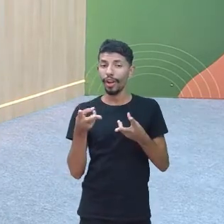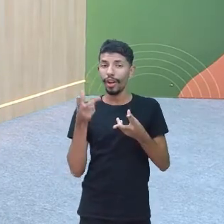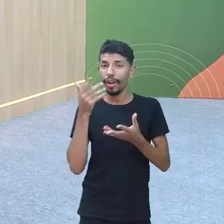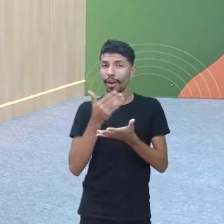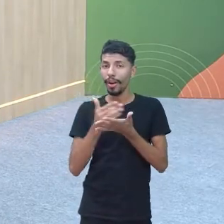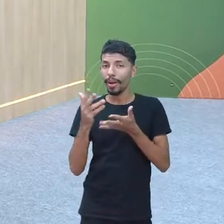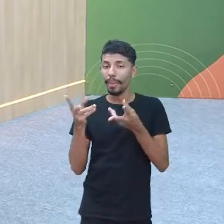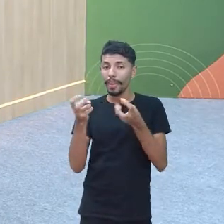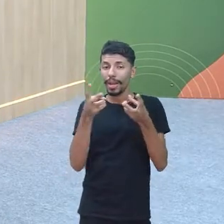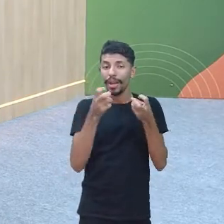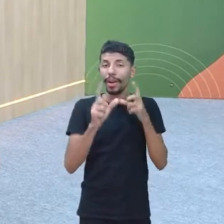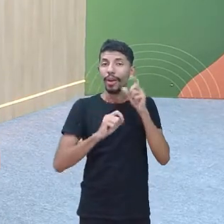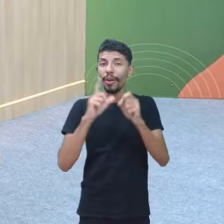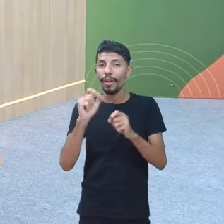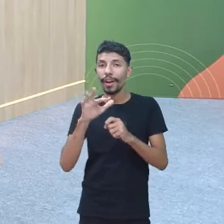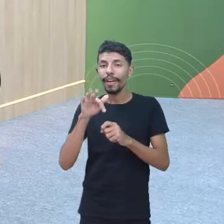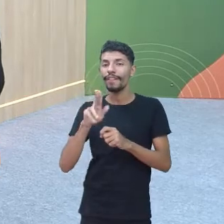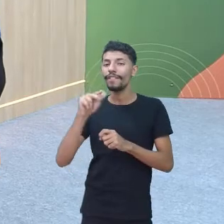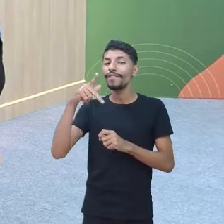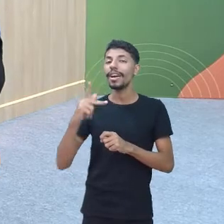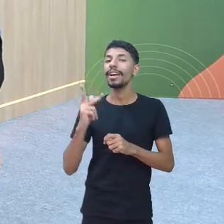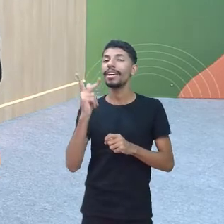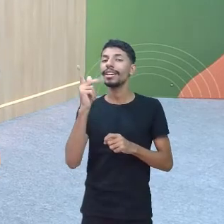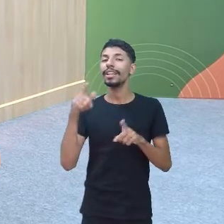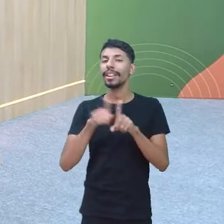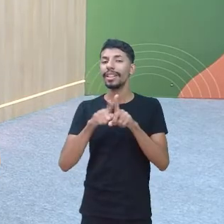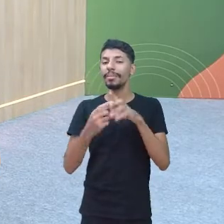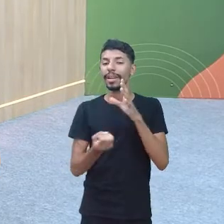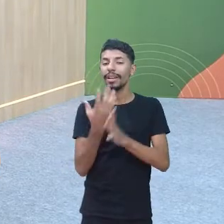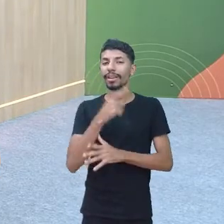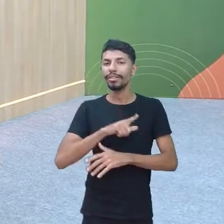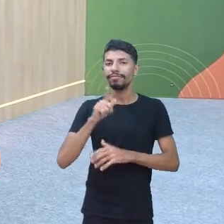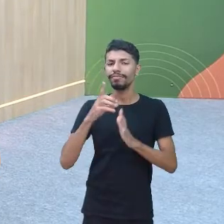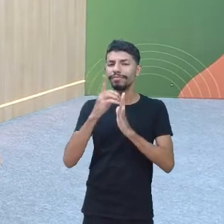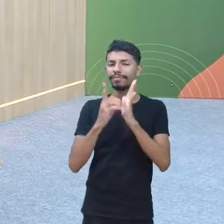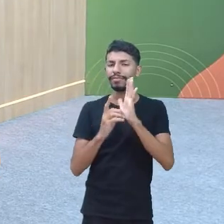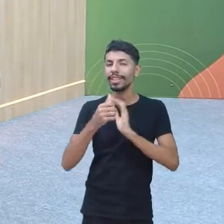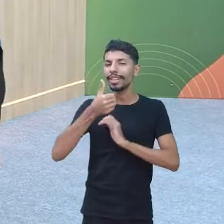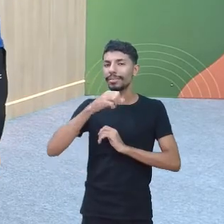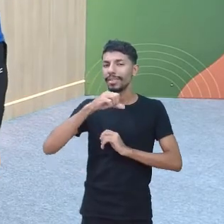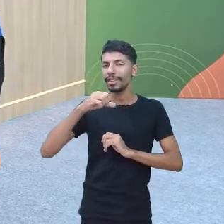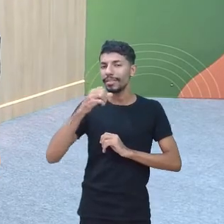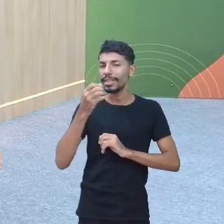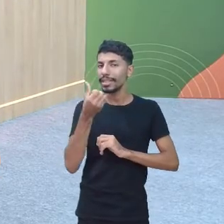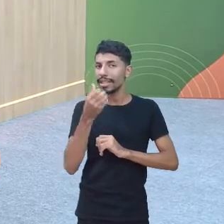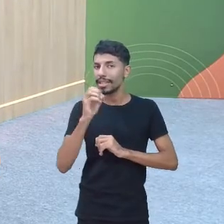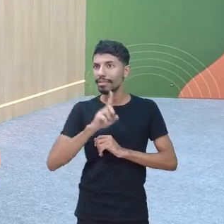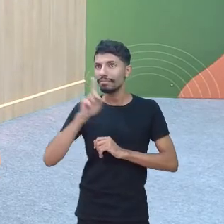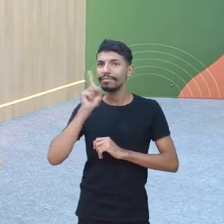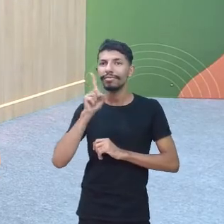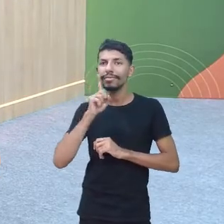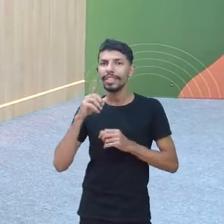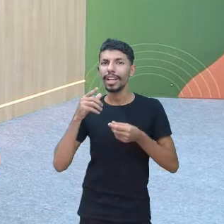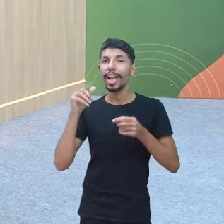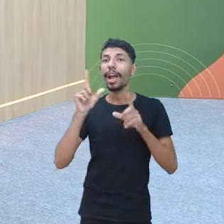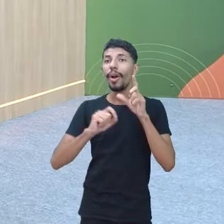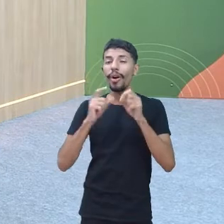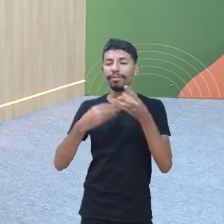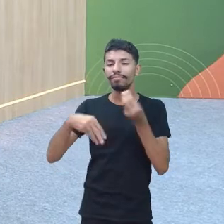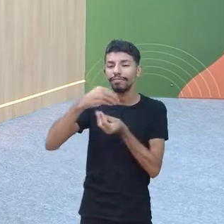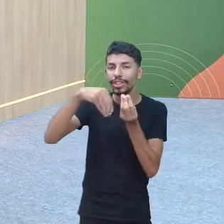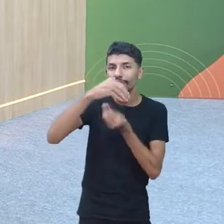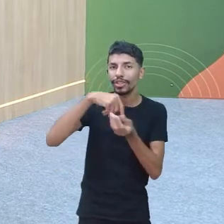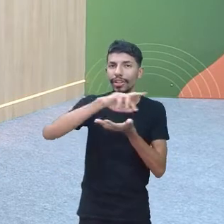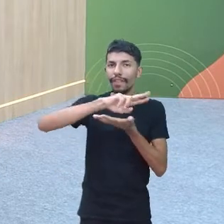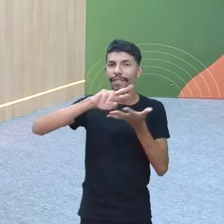surgiu naquela época, na década de 60, né? Sendo resultado de várias misturas de gêneros, assim como